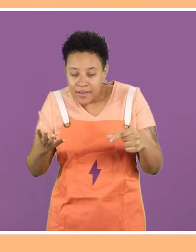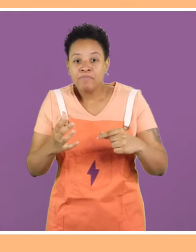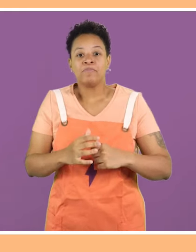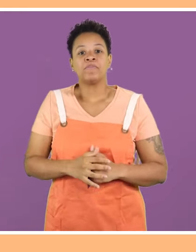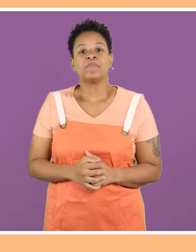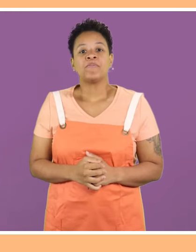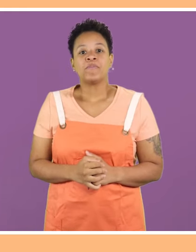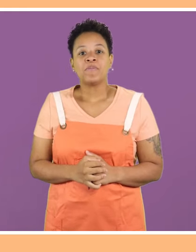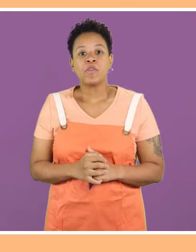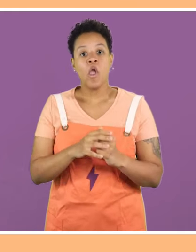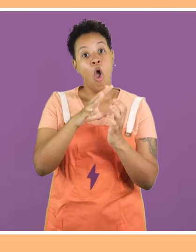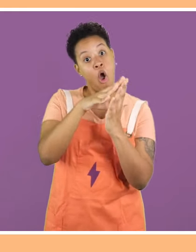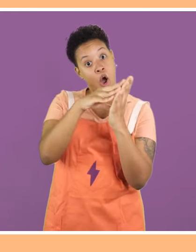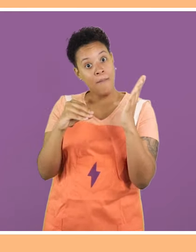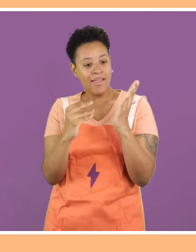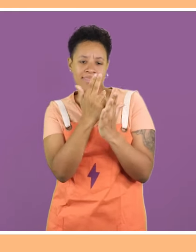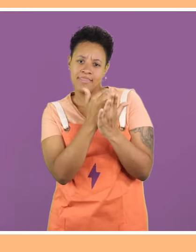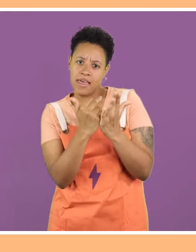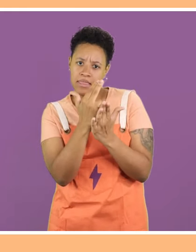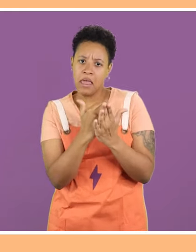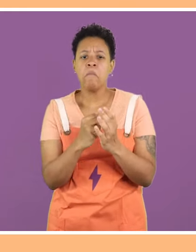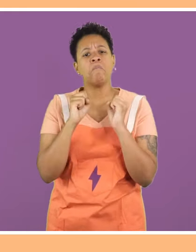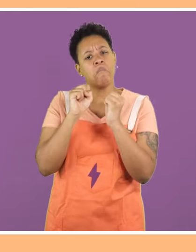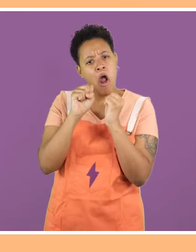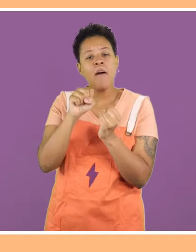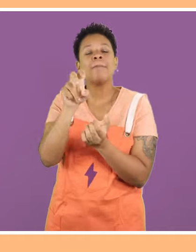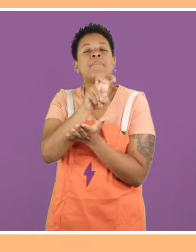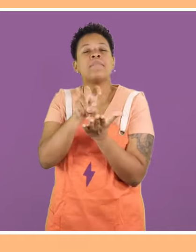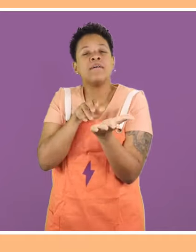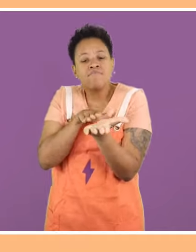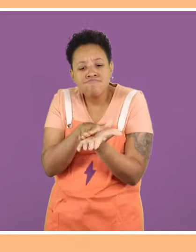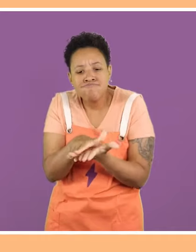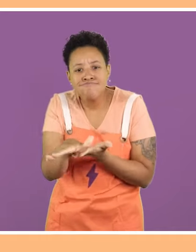2 moldes de desenhos. Eu peguei os meus da internet.